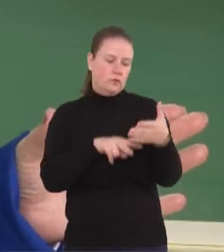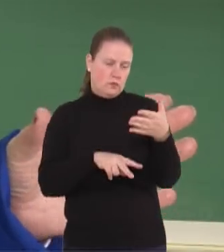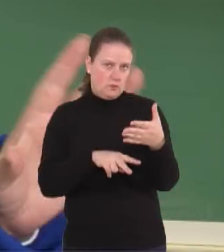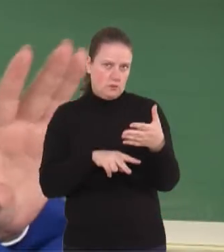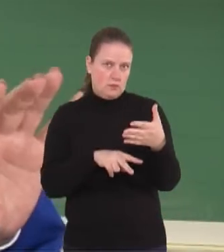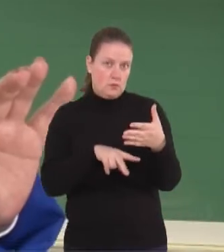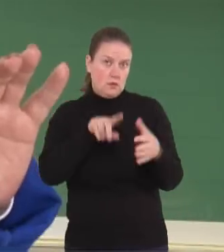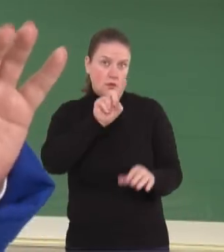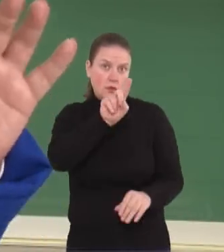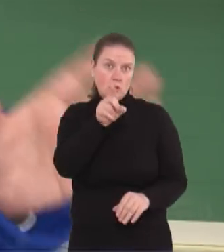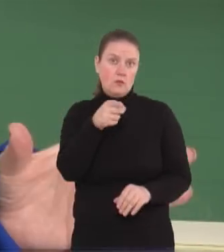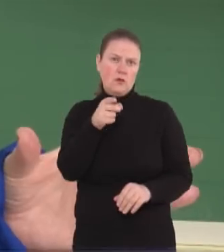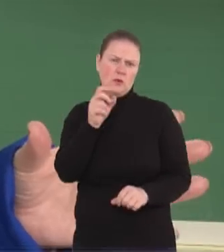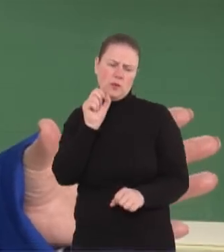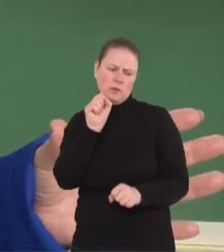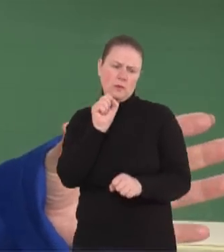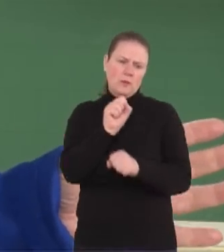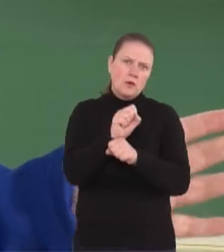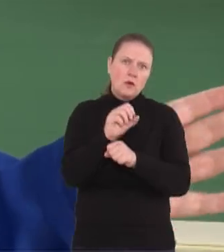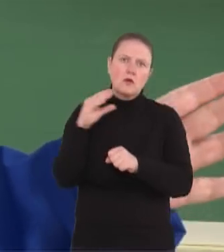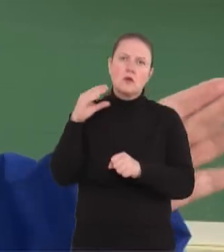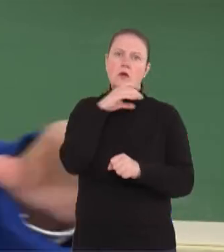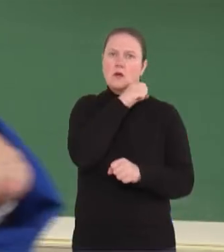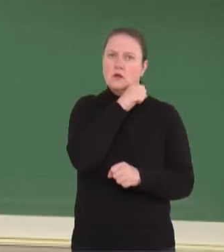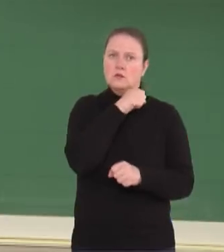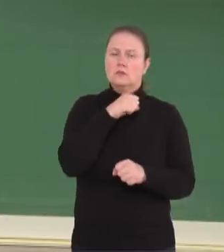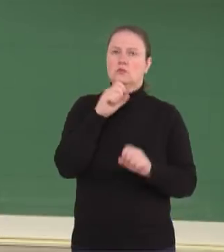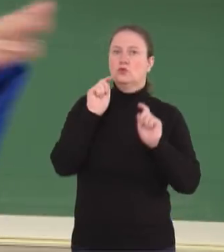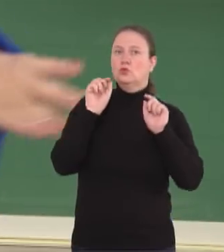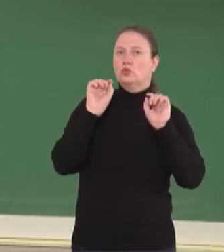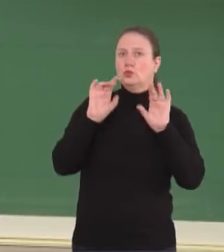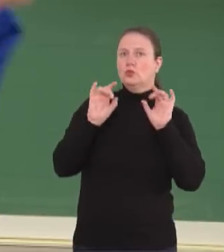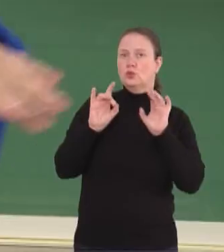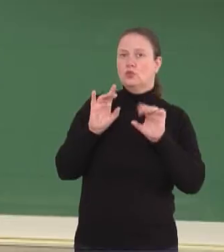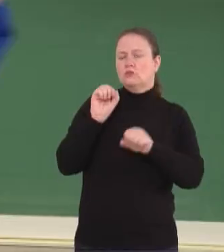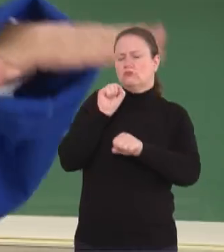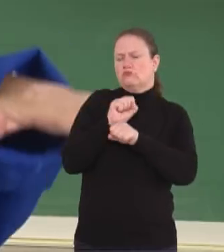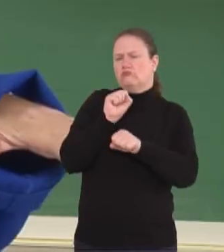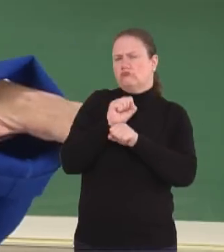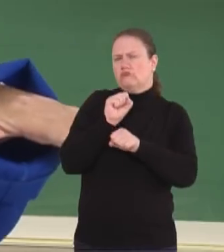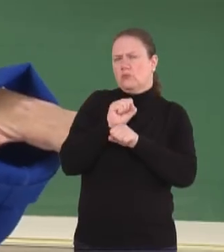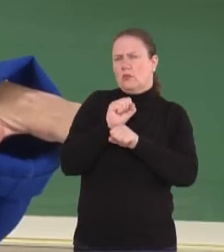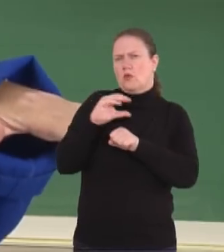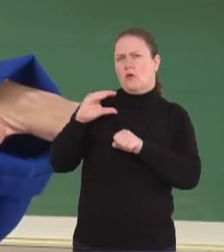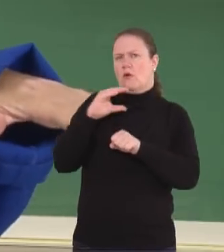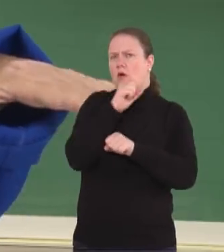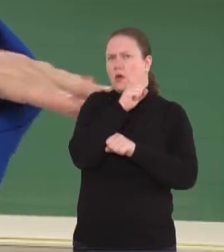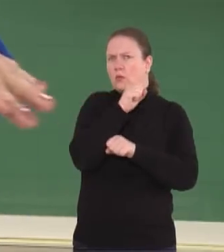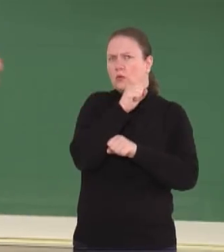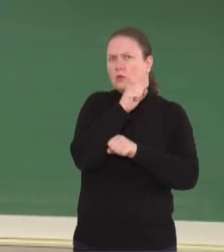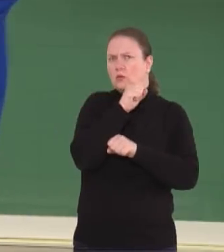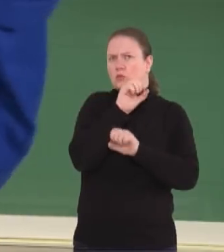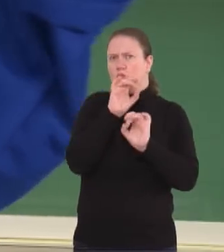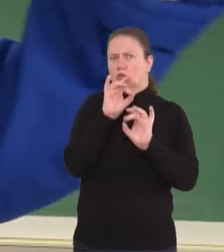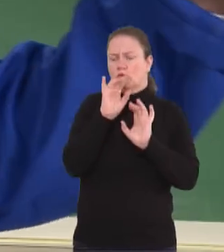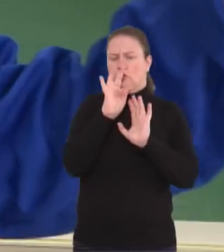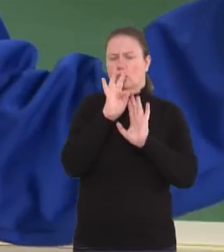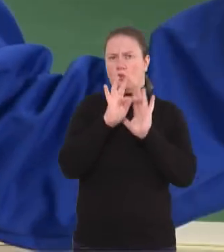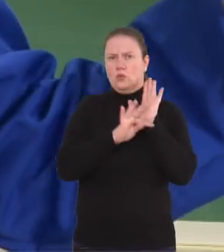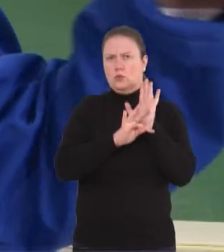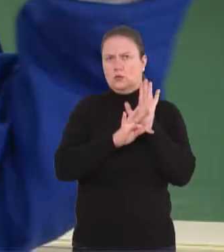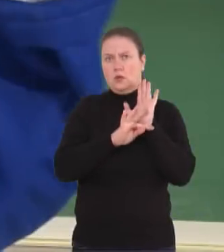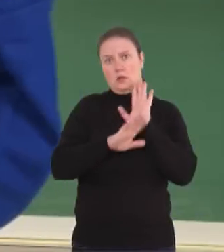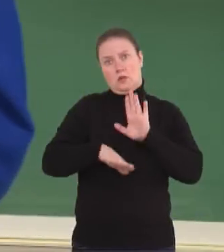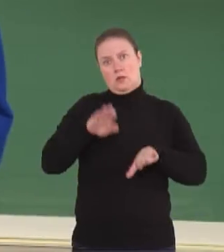A vírgula é um breve intervalo ali para poder dar um tempinho numa situação de um enunciado muito